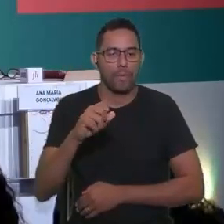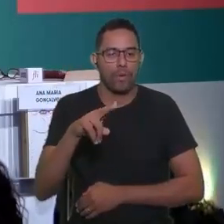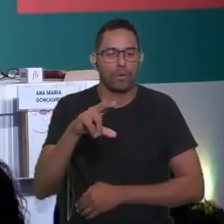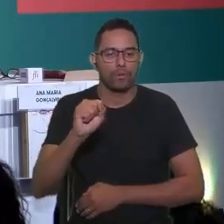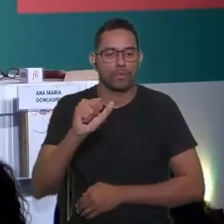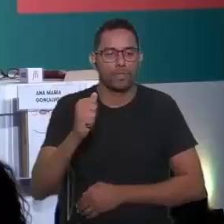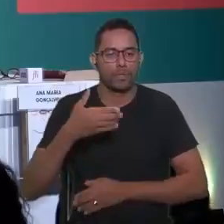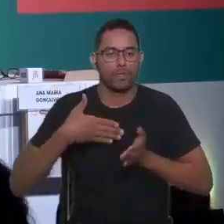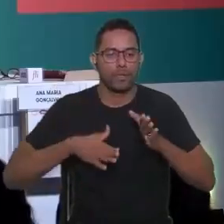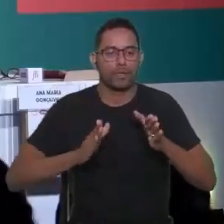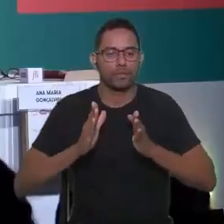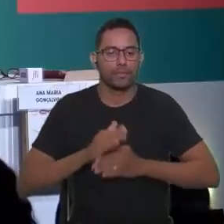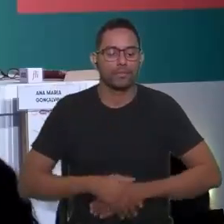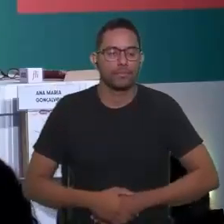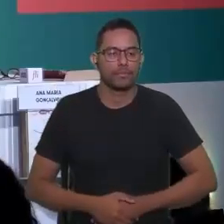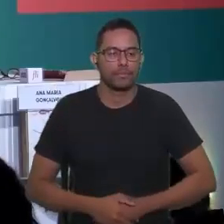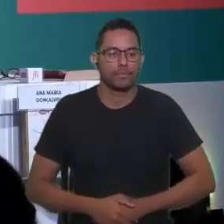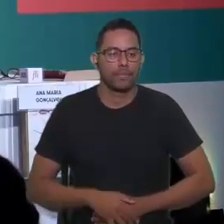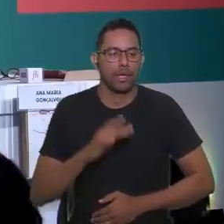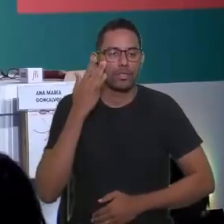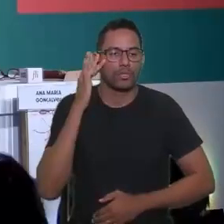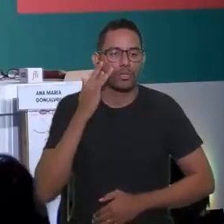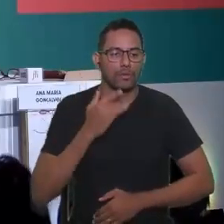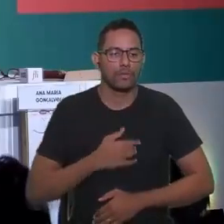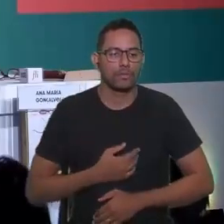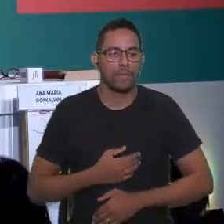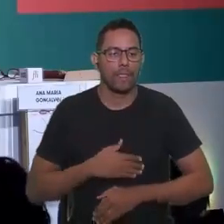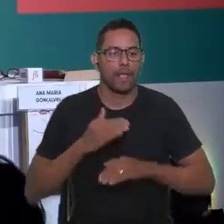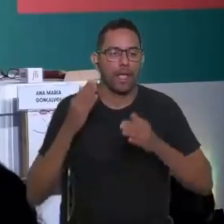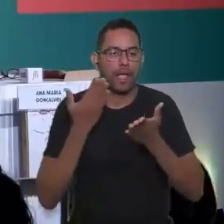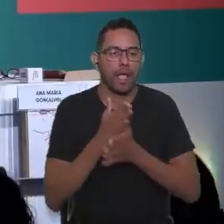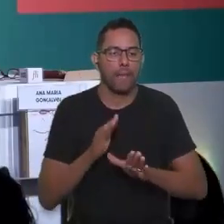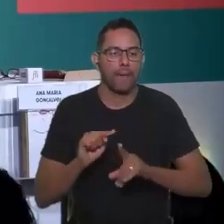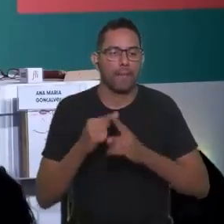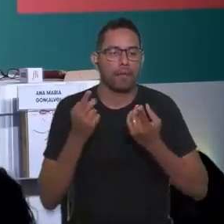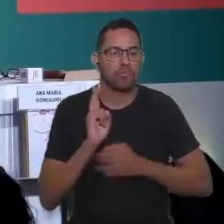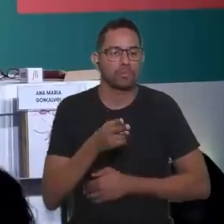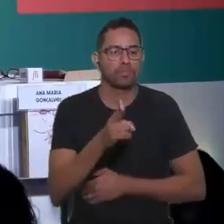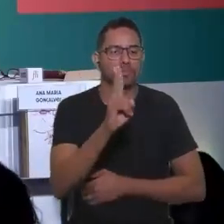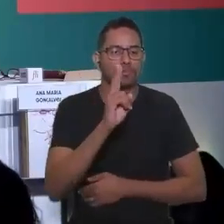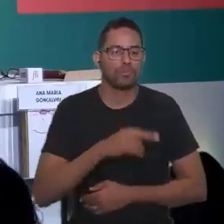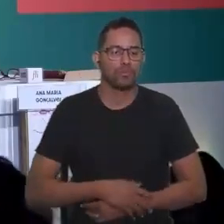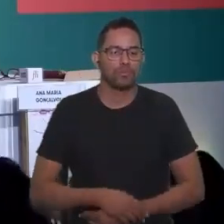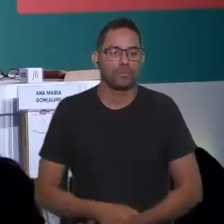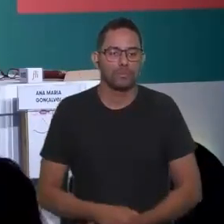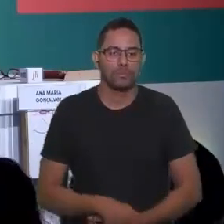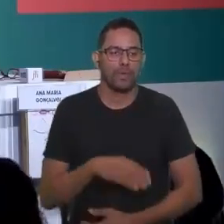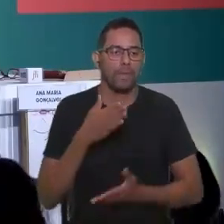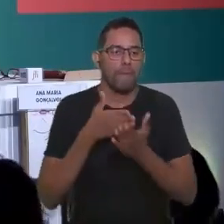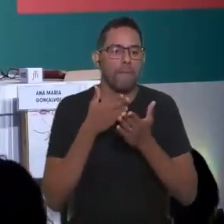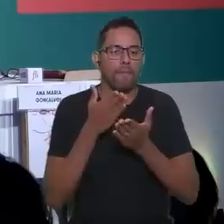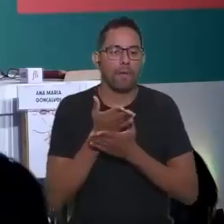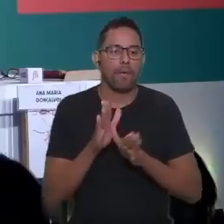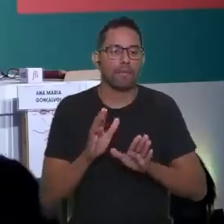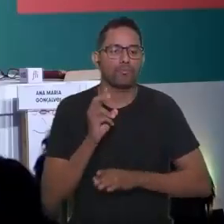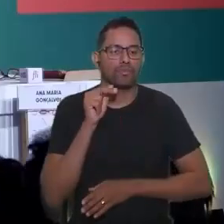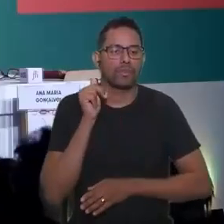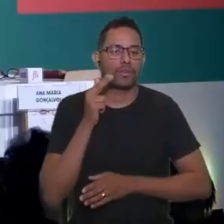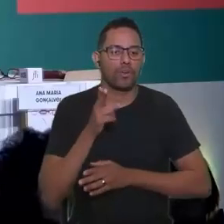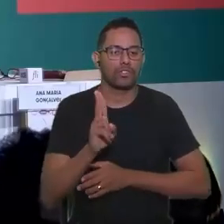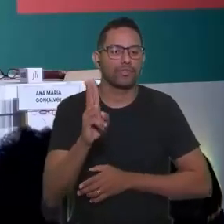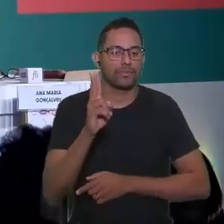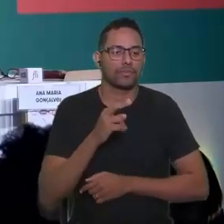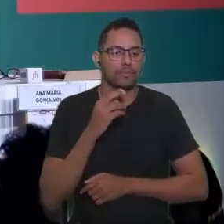nasce. Eu achei que era uma fase que ia passar e não... E estou vendo que não vai passar. Entendemos